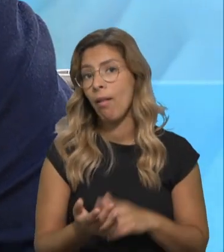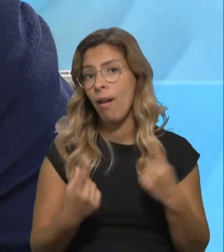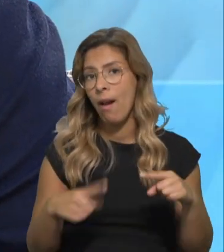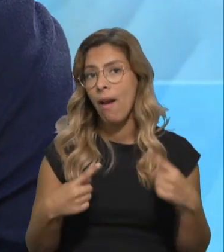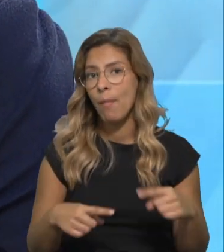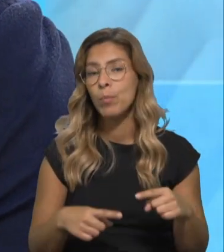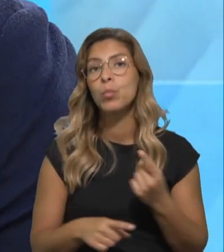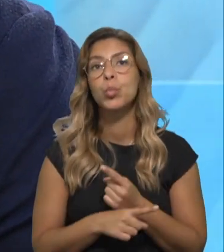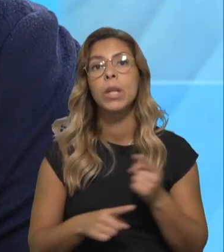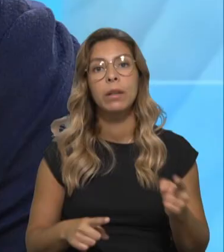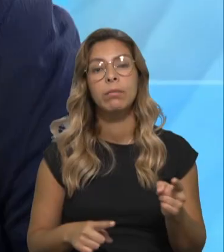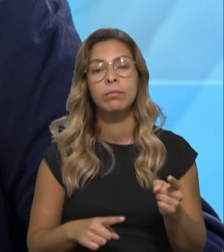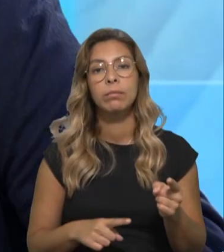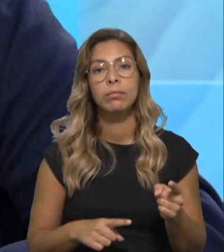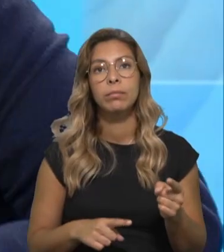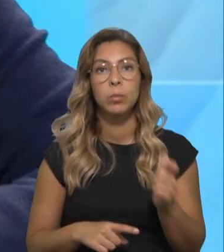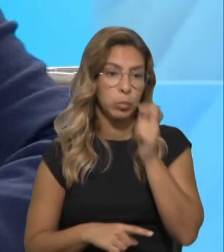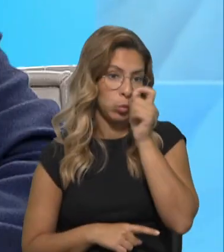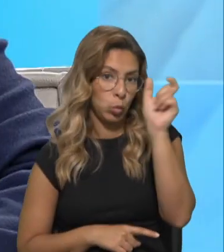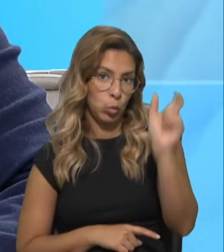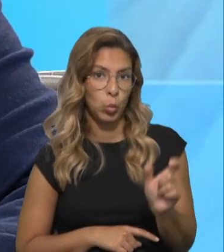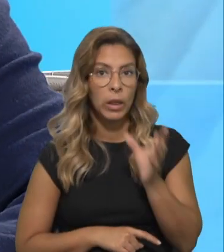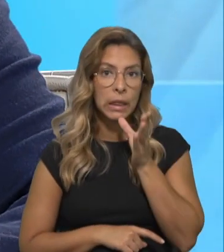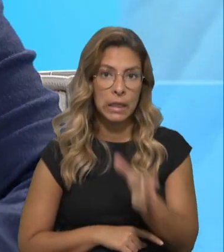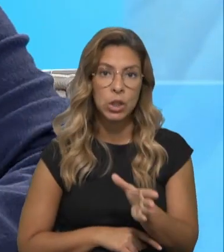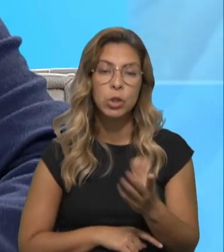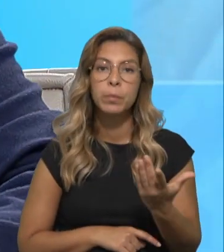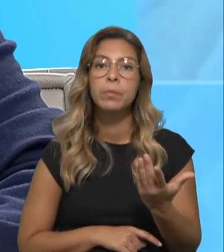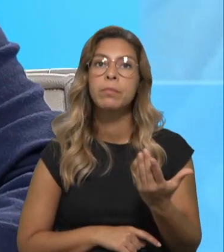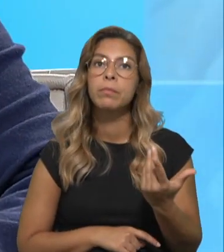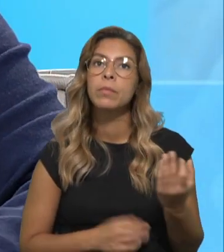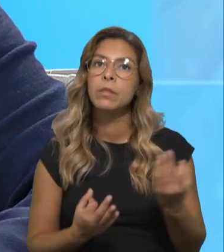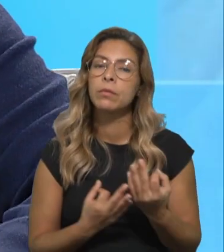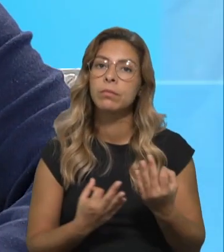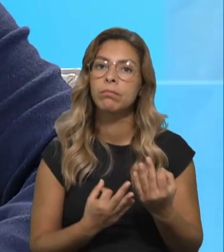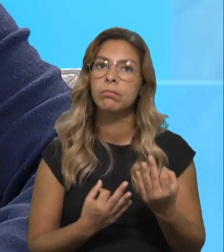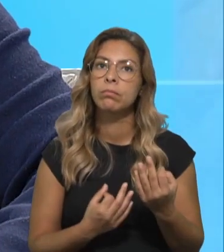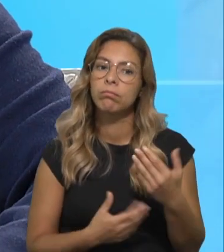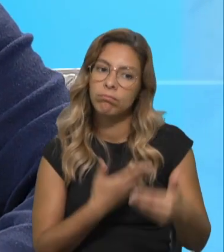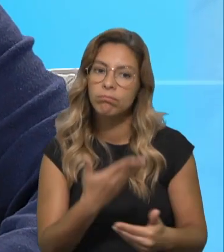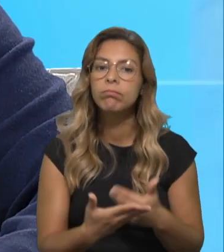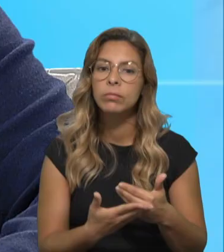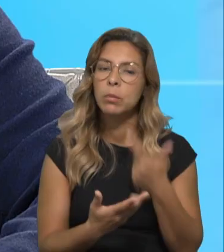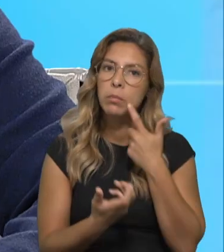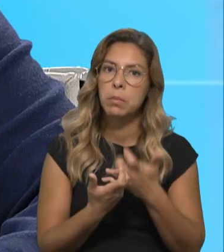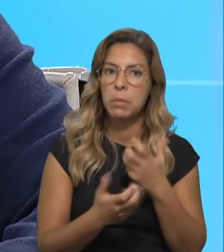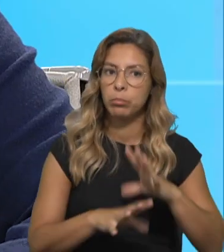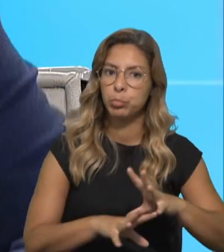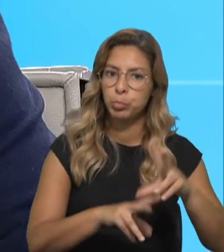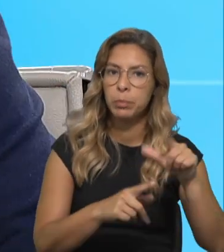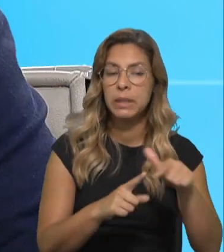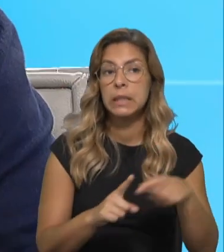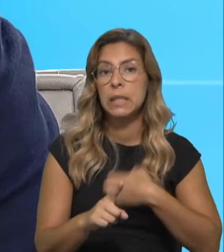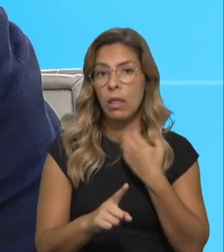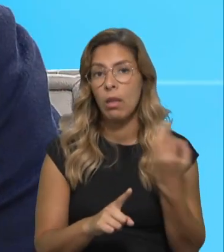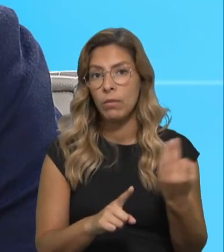medida em que uma pessoa, quando diz algo no virtual, está a despolutar na outra sentimentos que